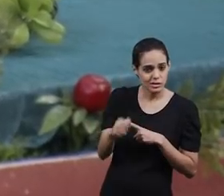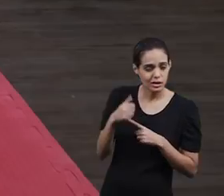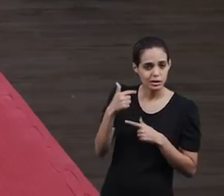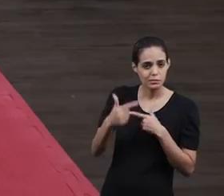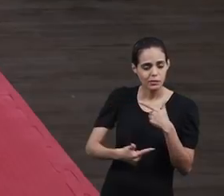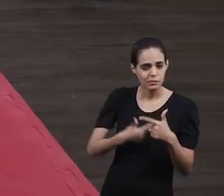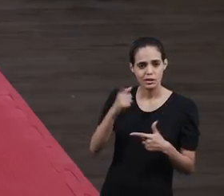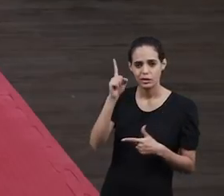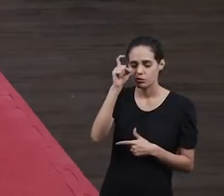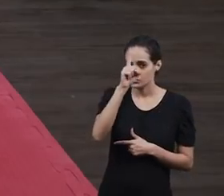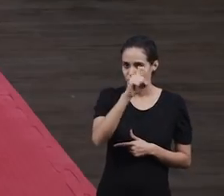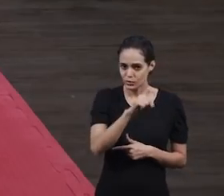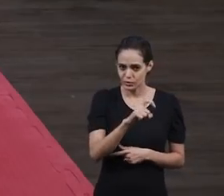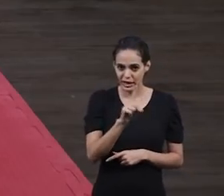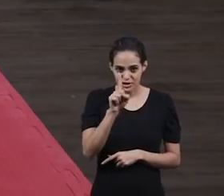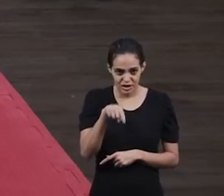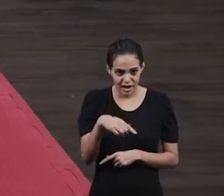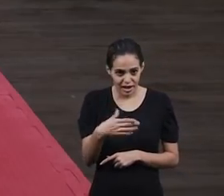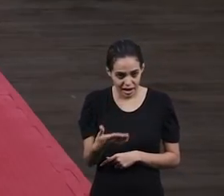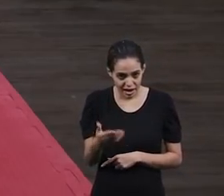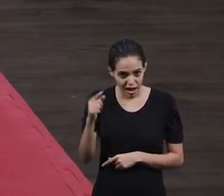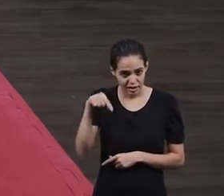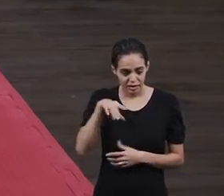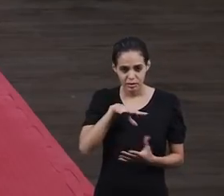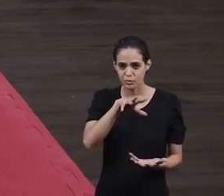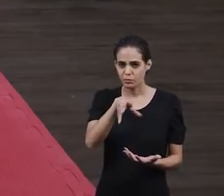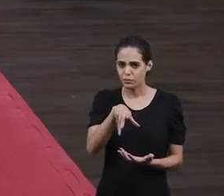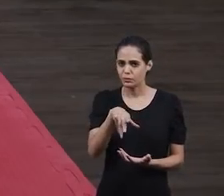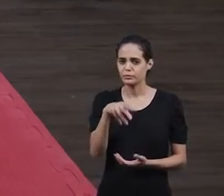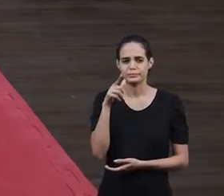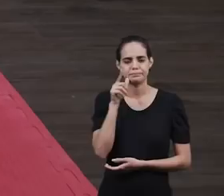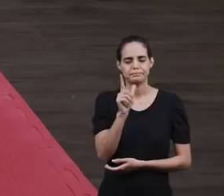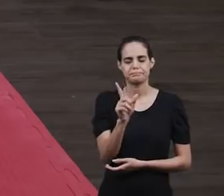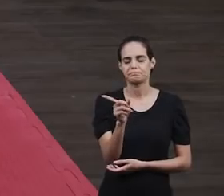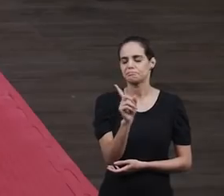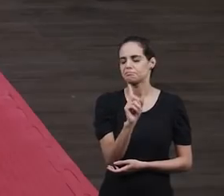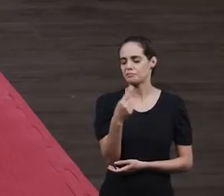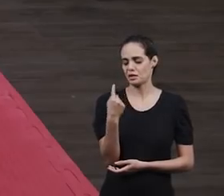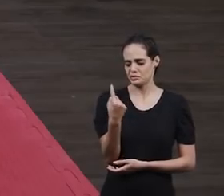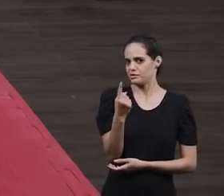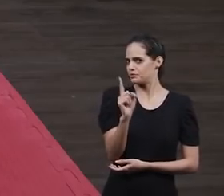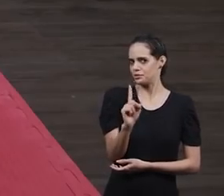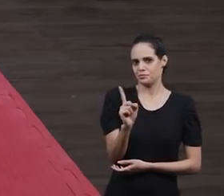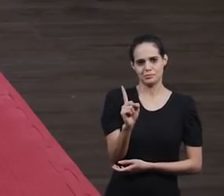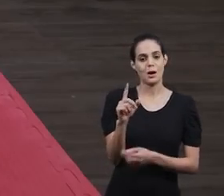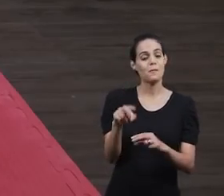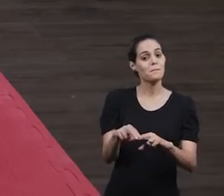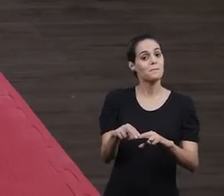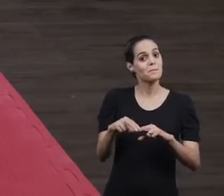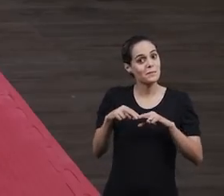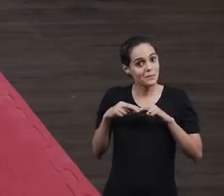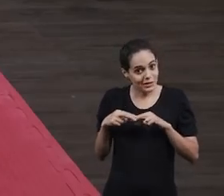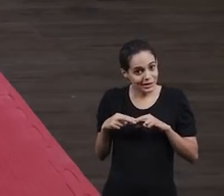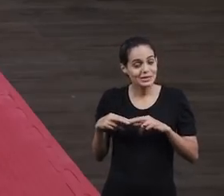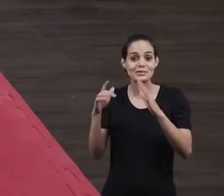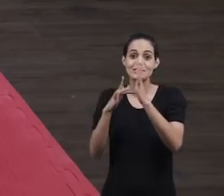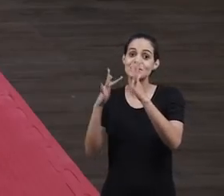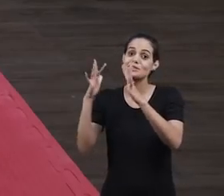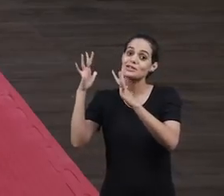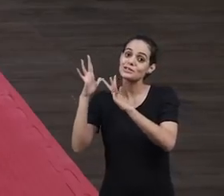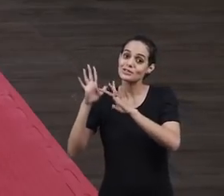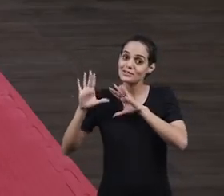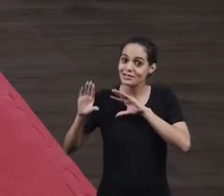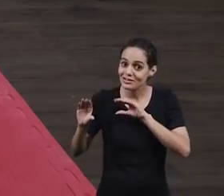todas essas dificuldades, todas essas lutas que tem neste mundo? Não vamos conseguir, né? Então, por isso que o